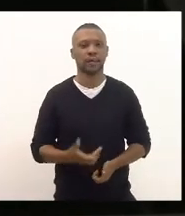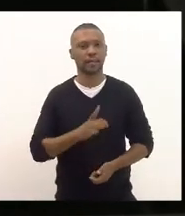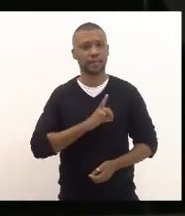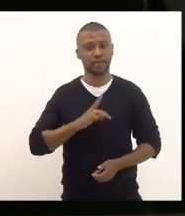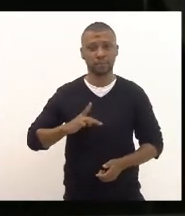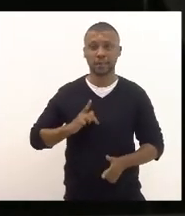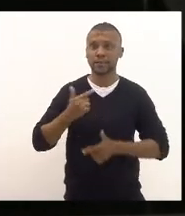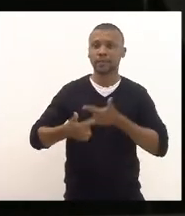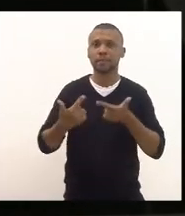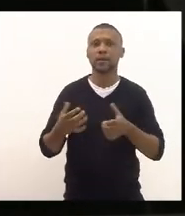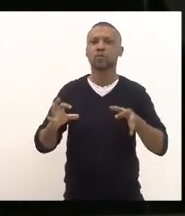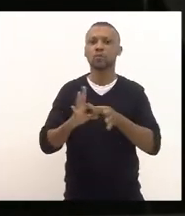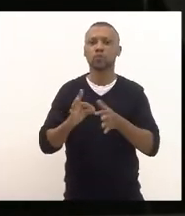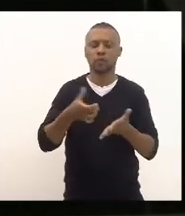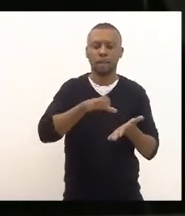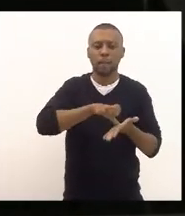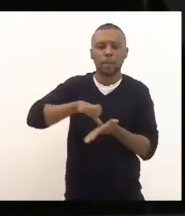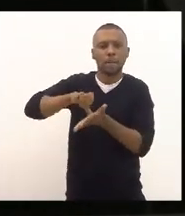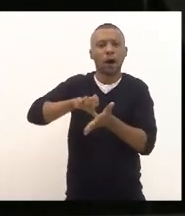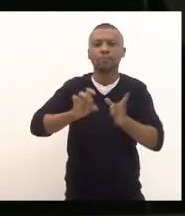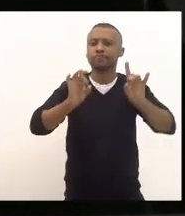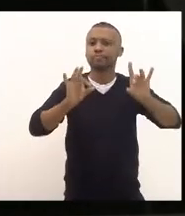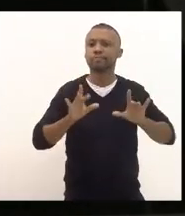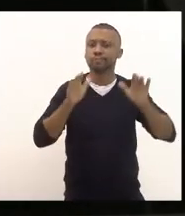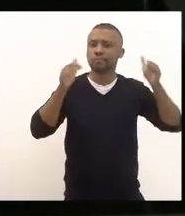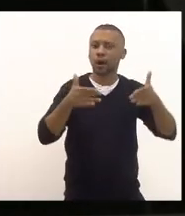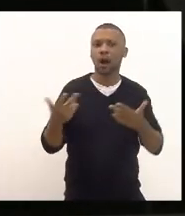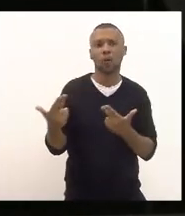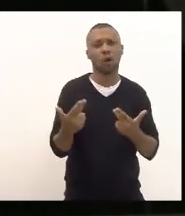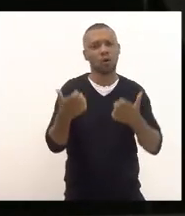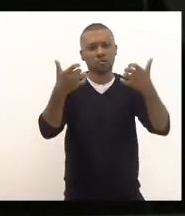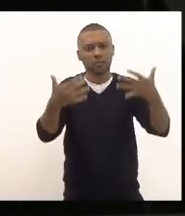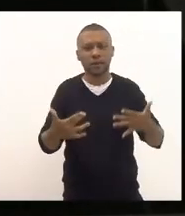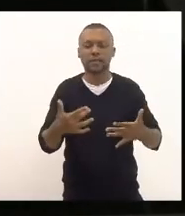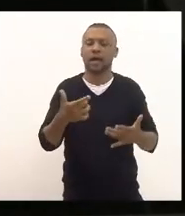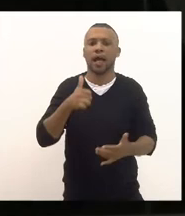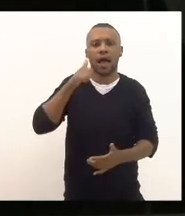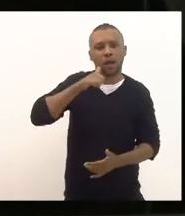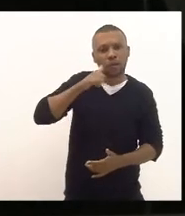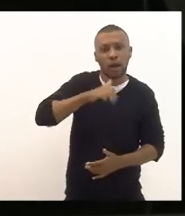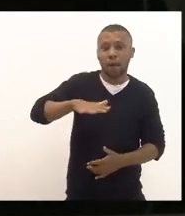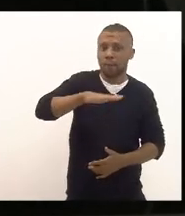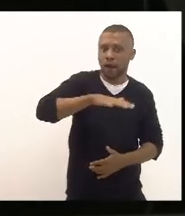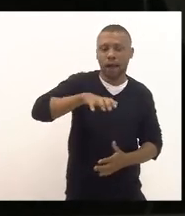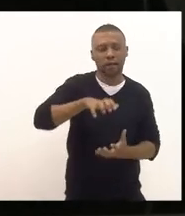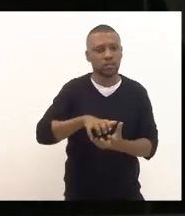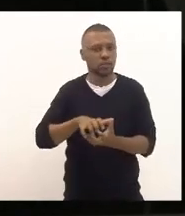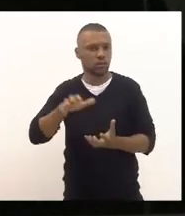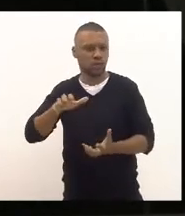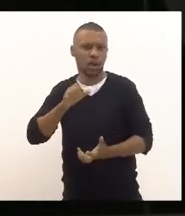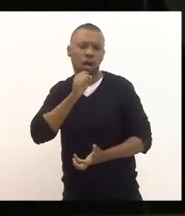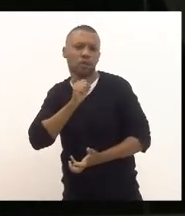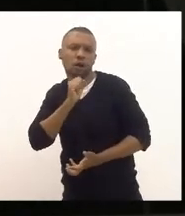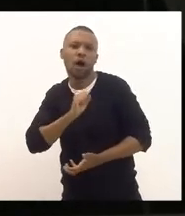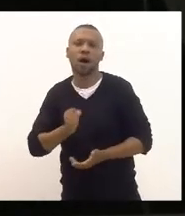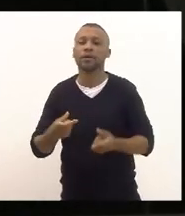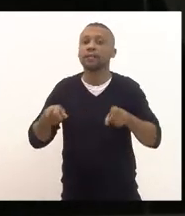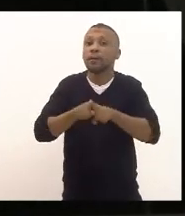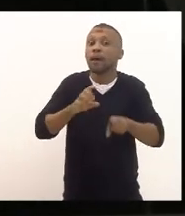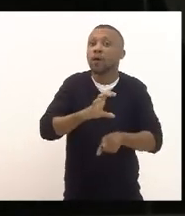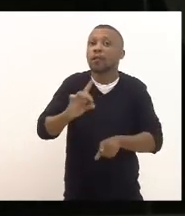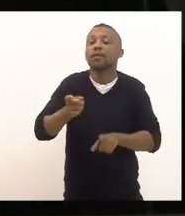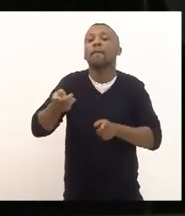como esse que eu falei das mulheres dos idosos e a defensoria trabalha com a cor de coordenação de